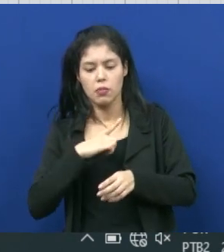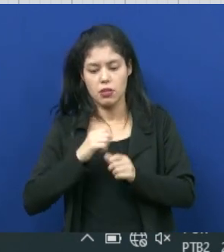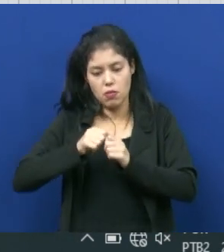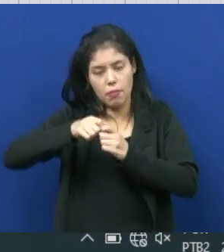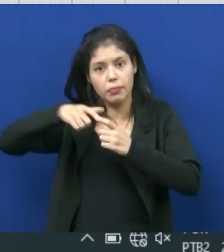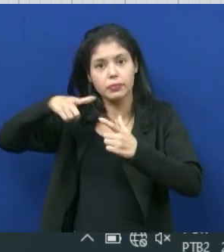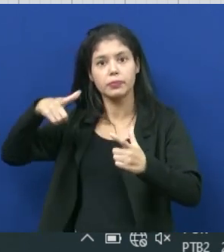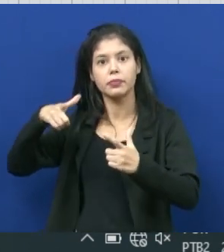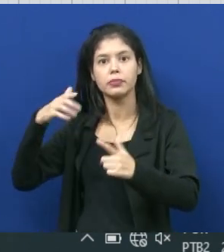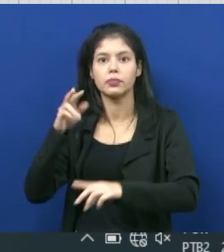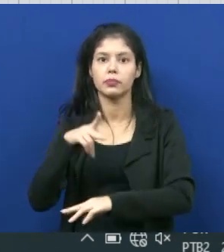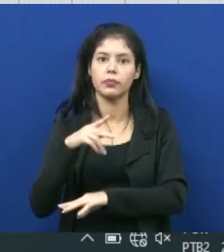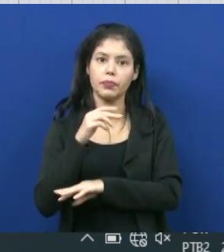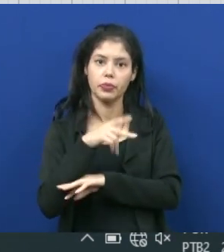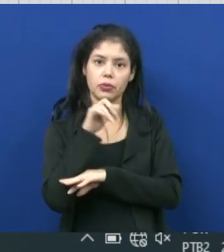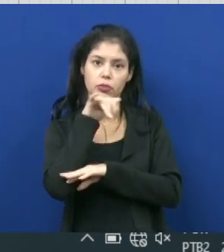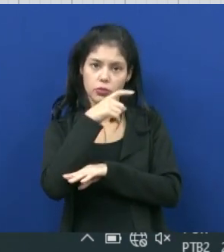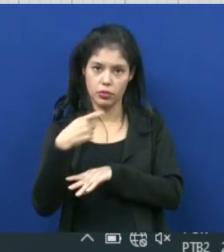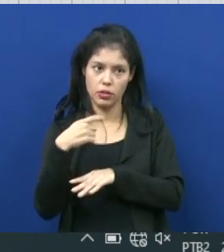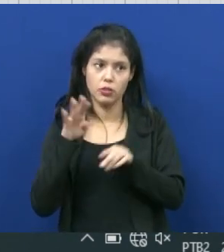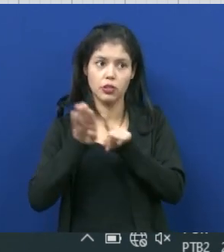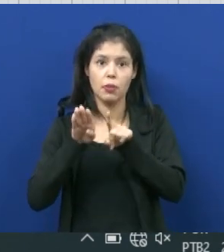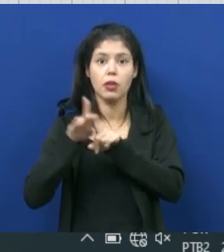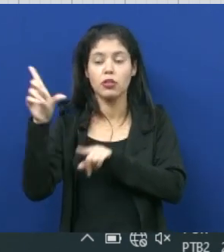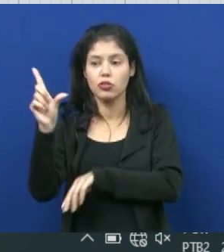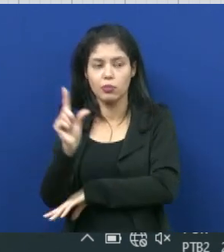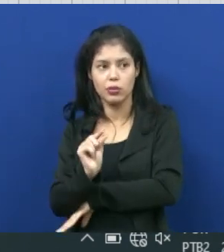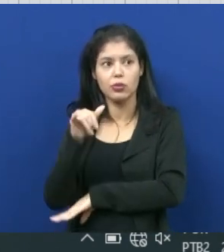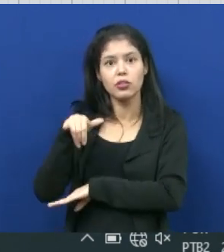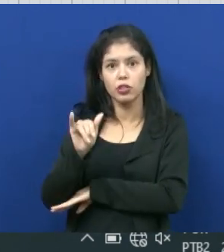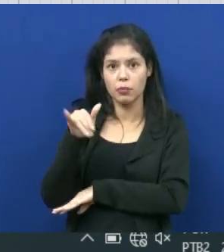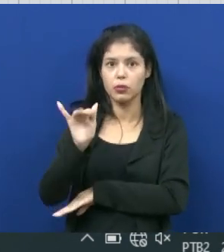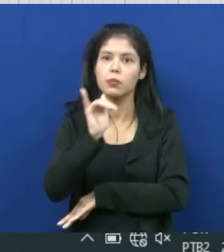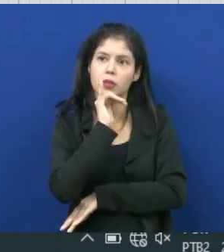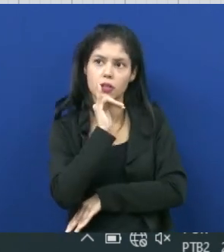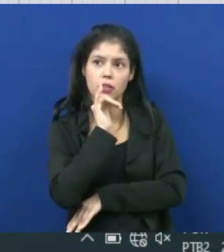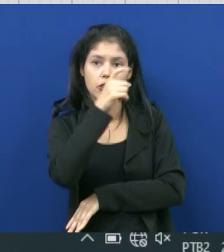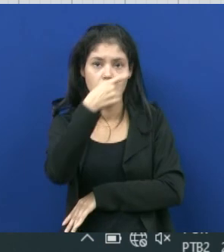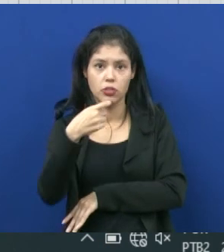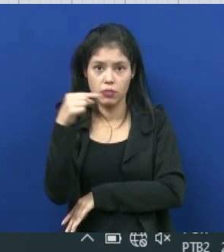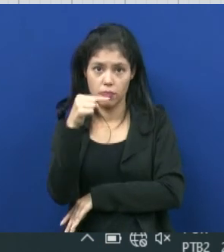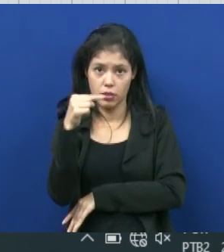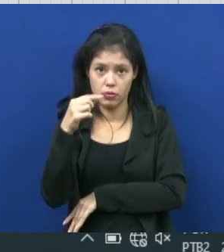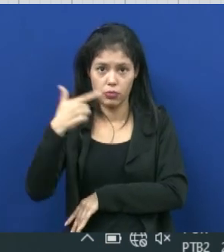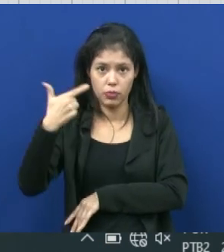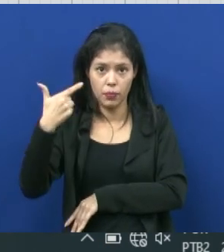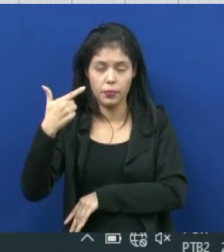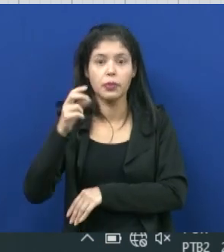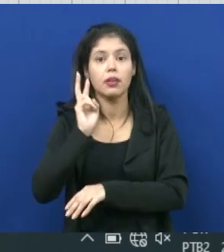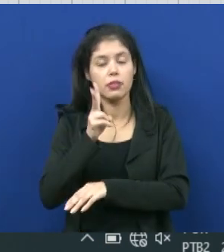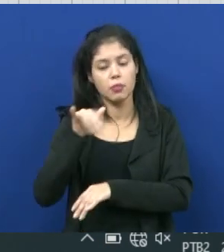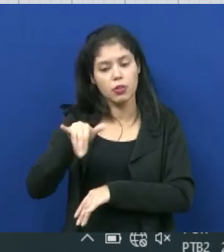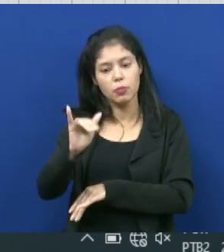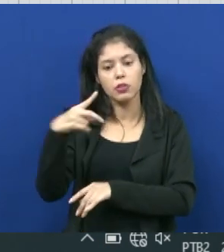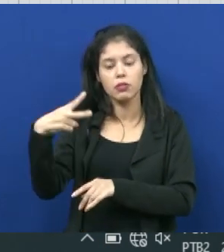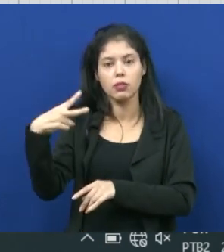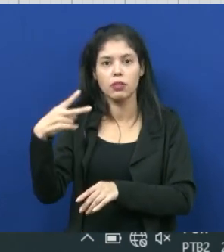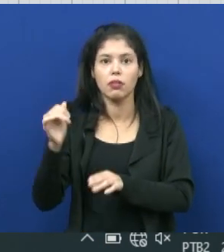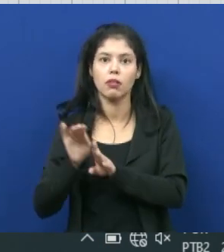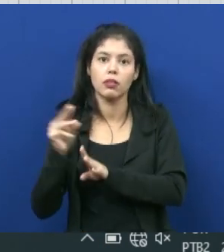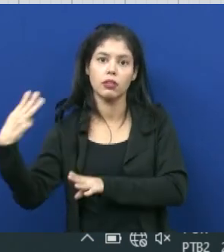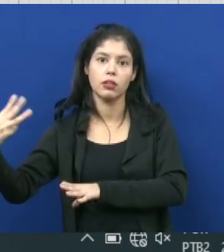x, mais eu diminuo os valores de y. Por exemplo, se x for menos 2, o y será 3, terá a imagem